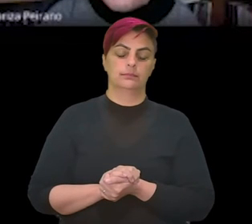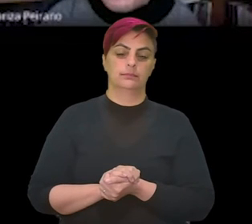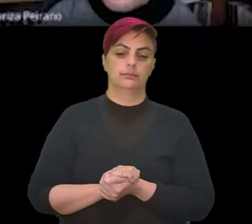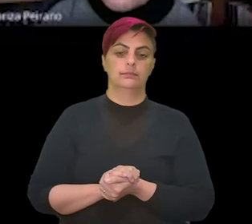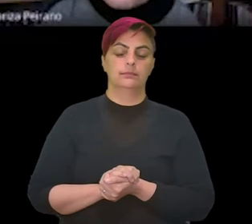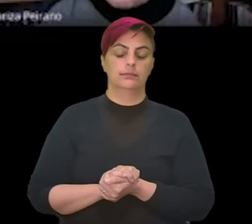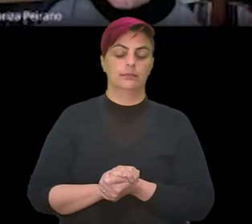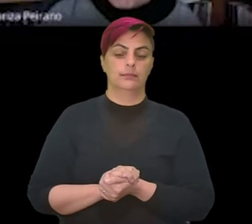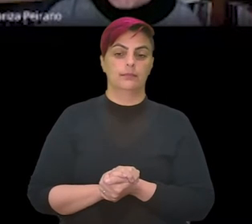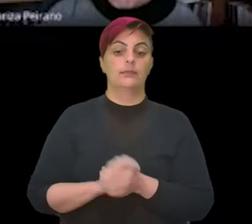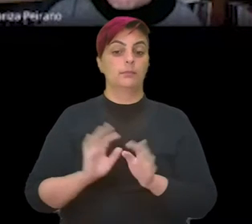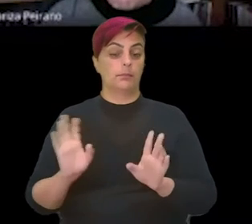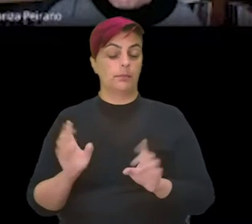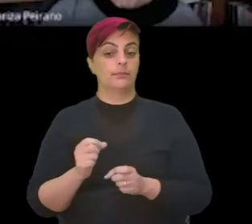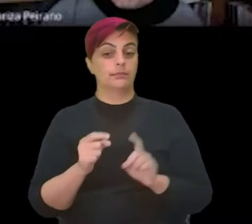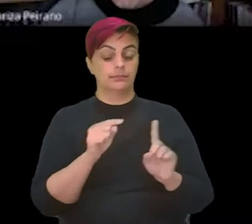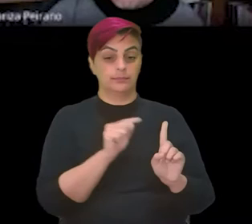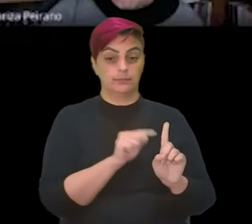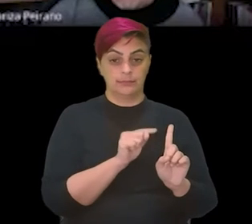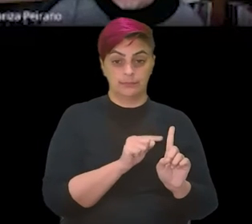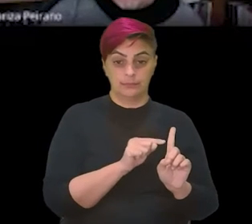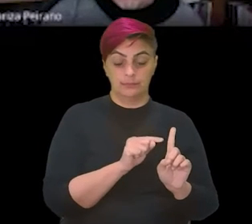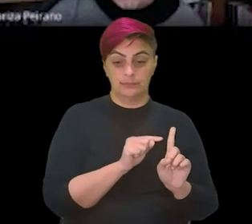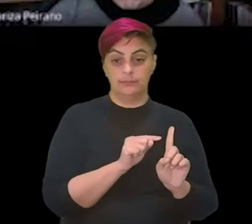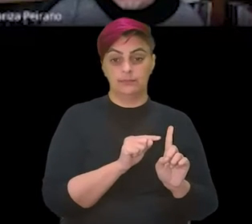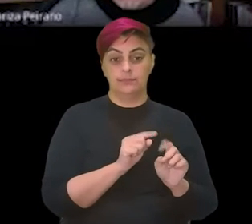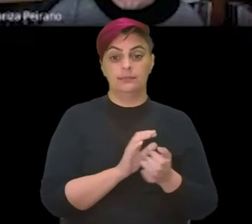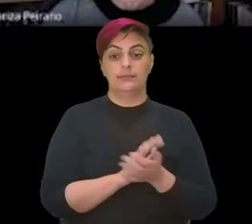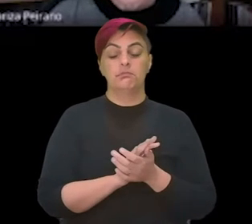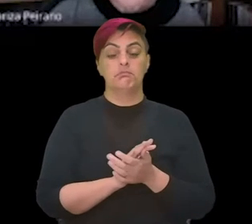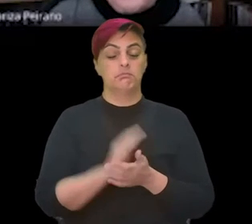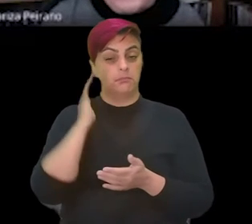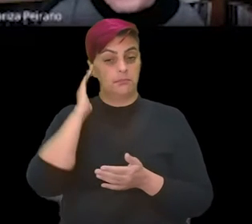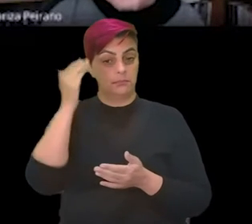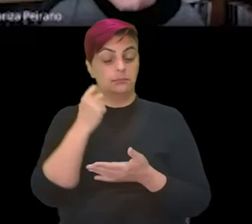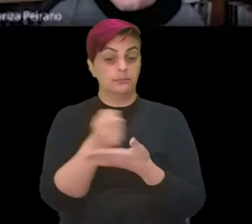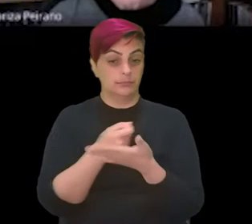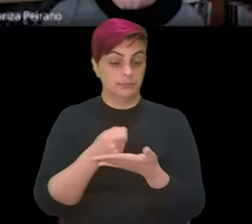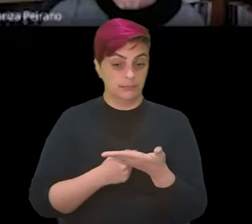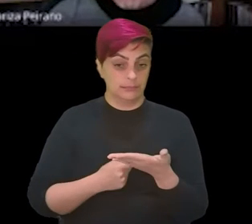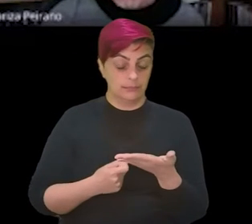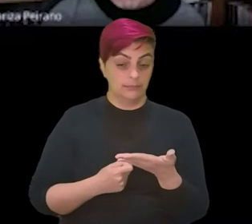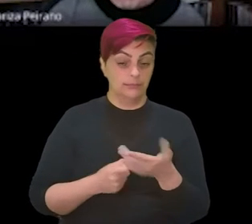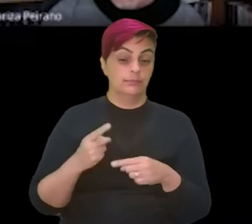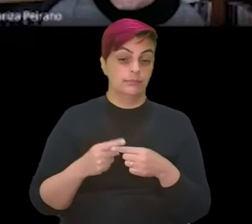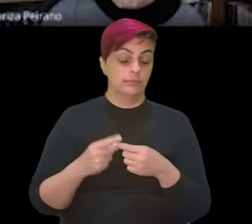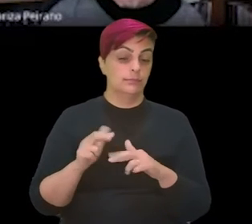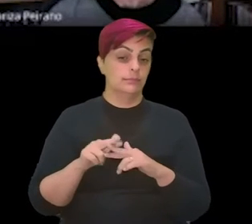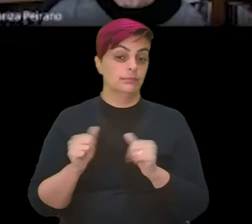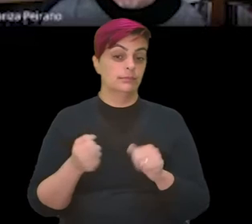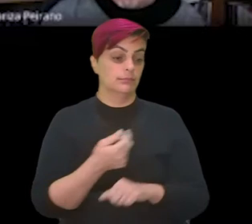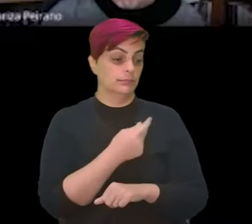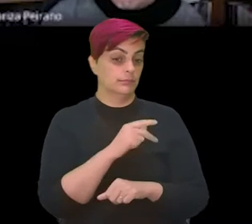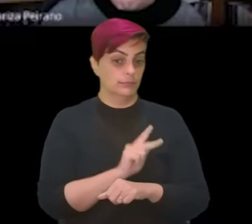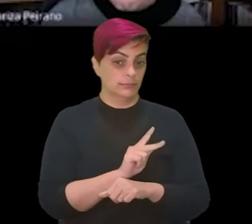seria de fora. É desse ângulo que o Kula tinha prioridade na monografia, porque era em função dele